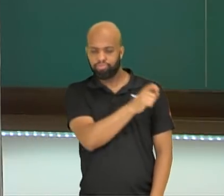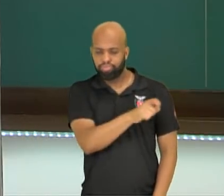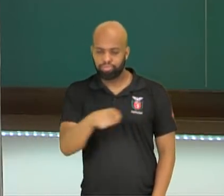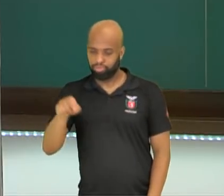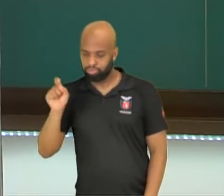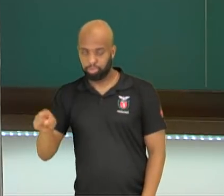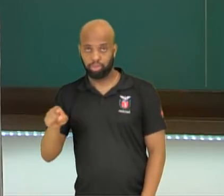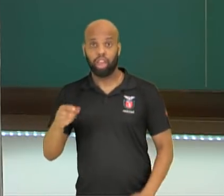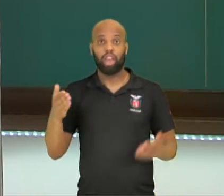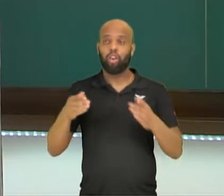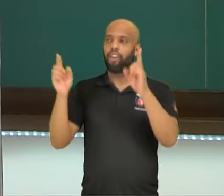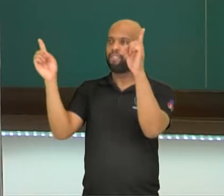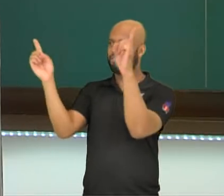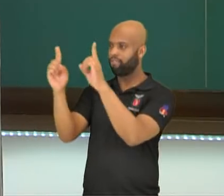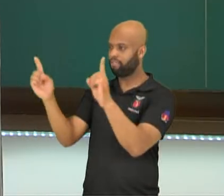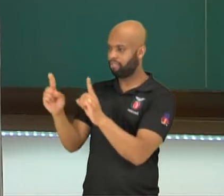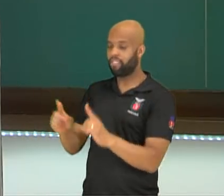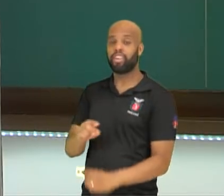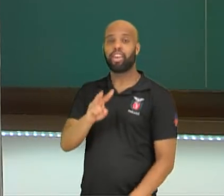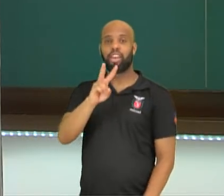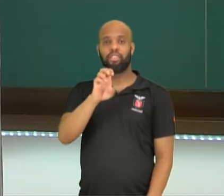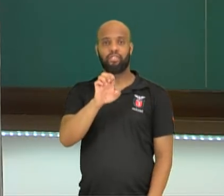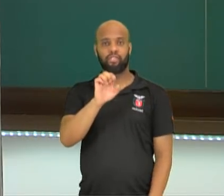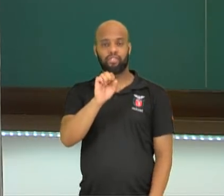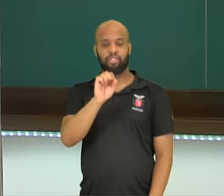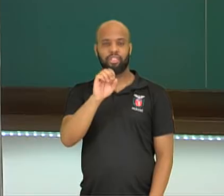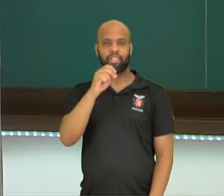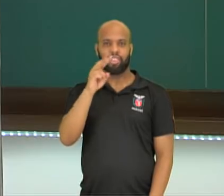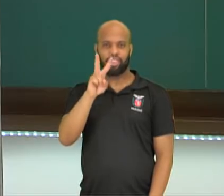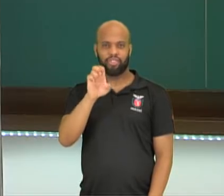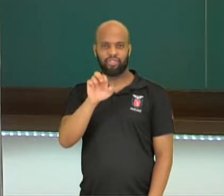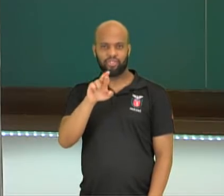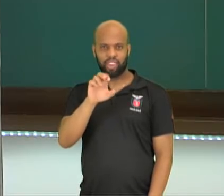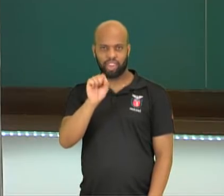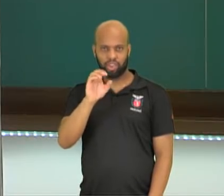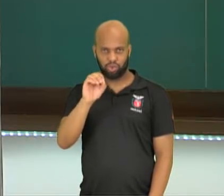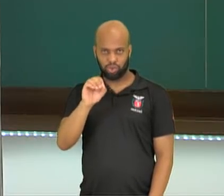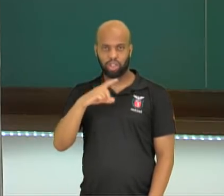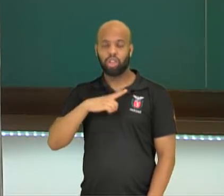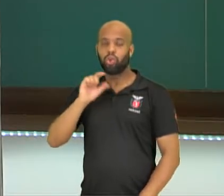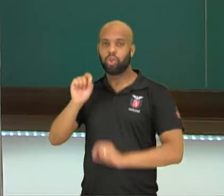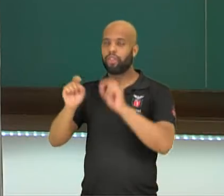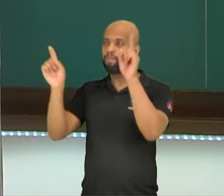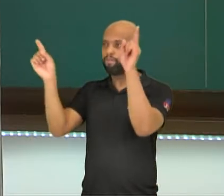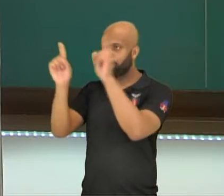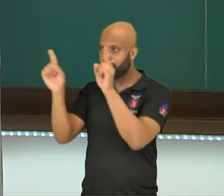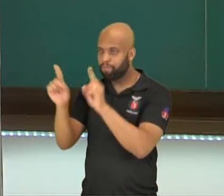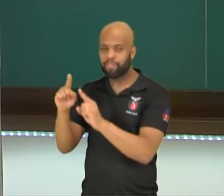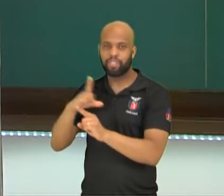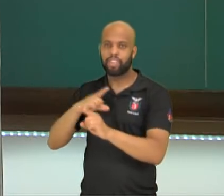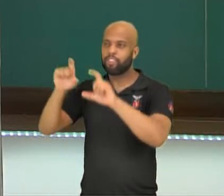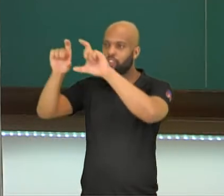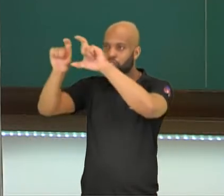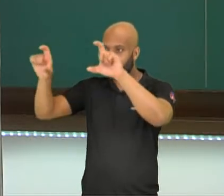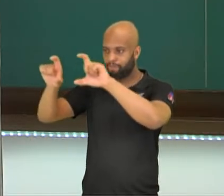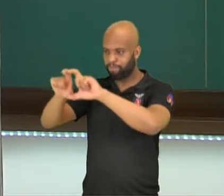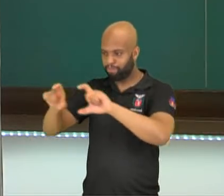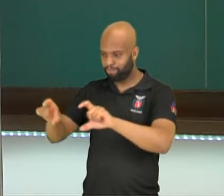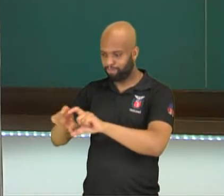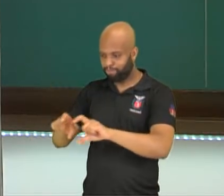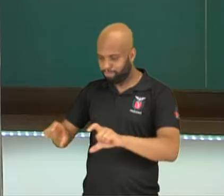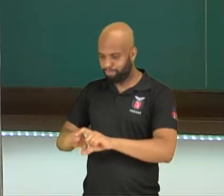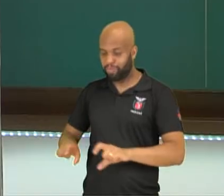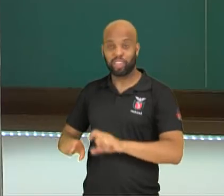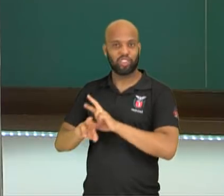e estrofes. Simples. Ficou claro isso? Em prosa,